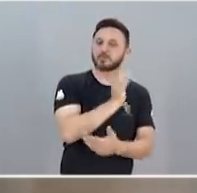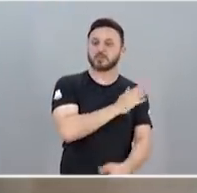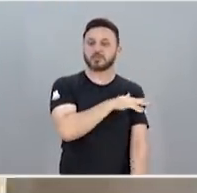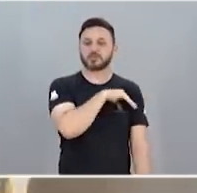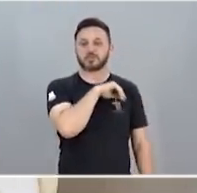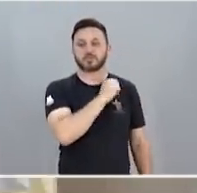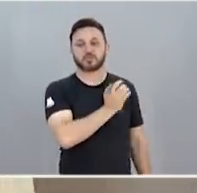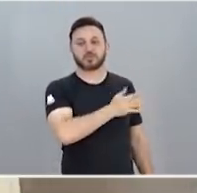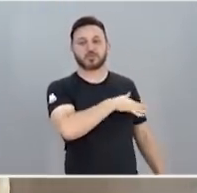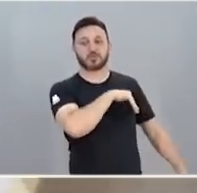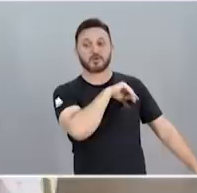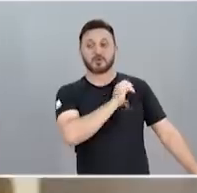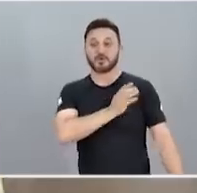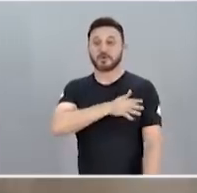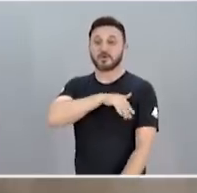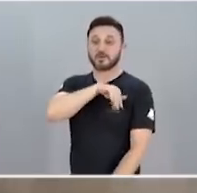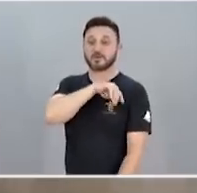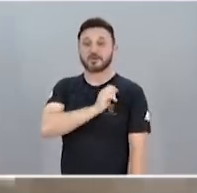Espírito.